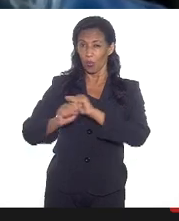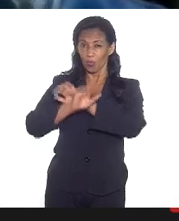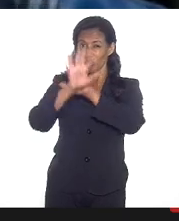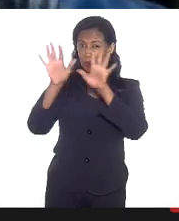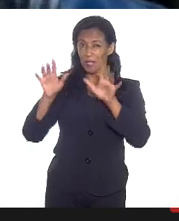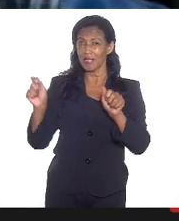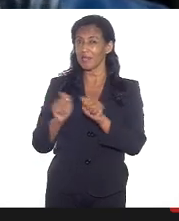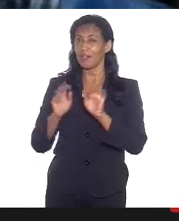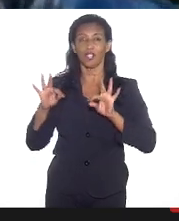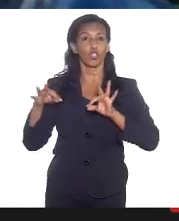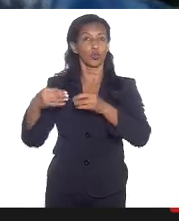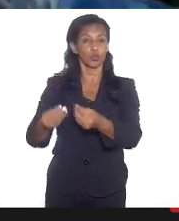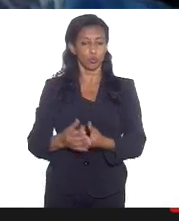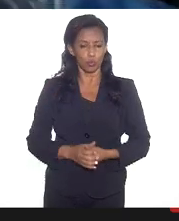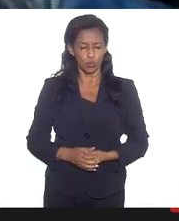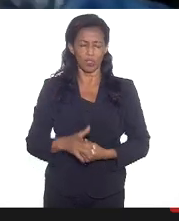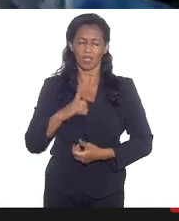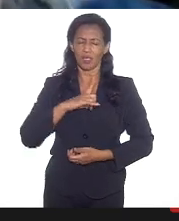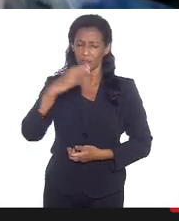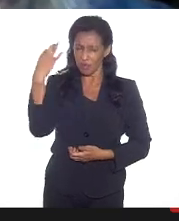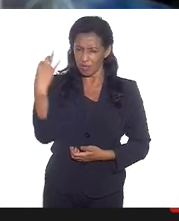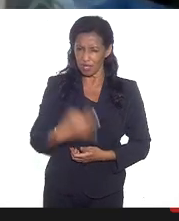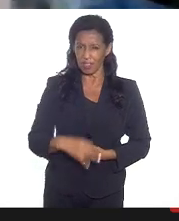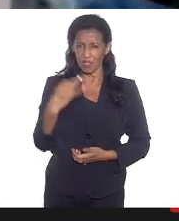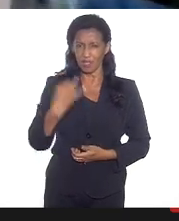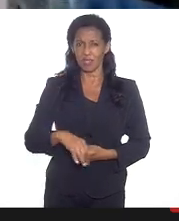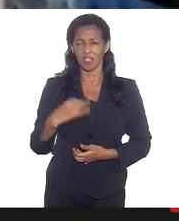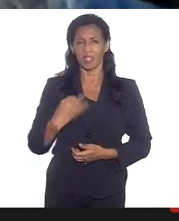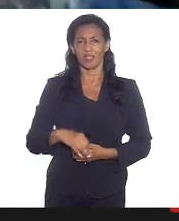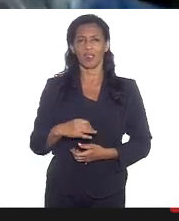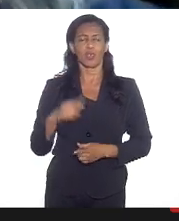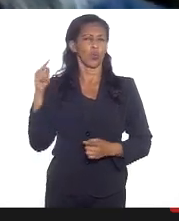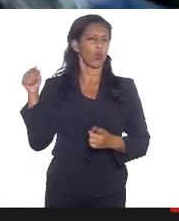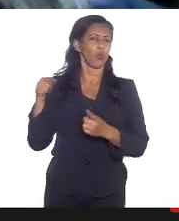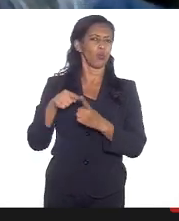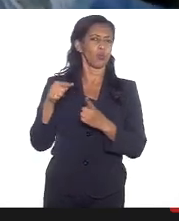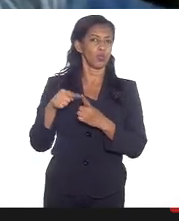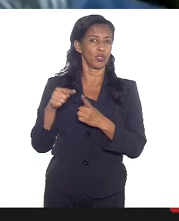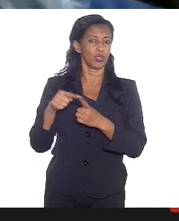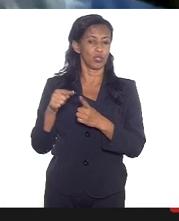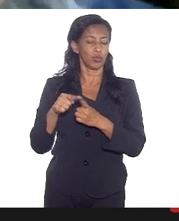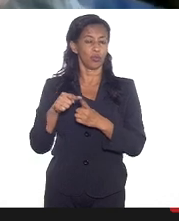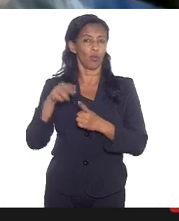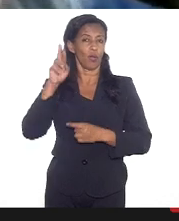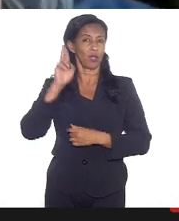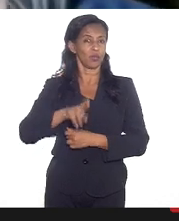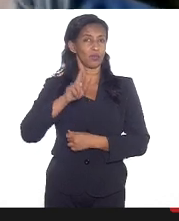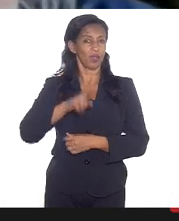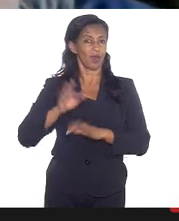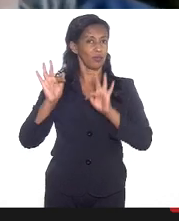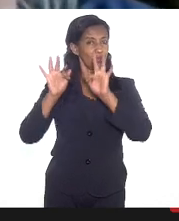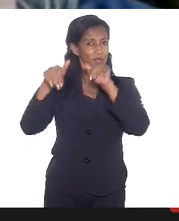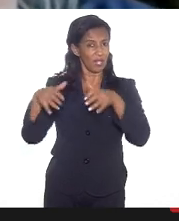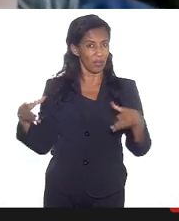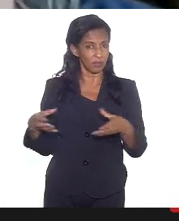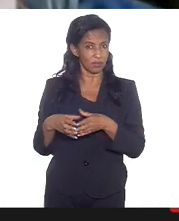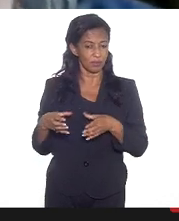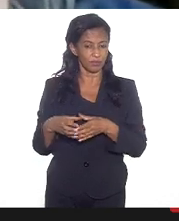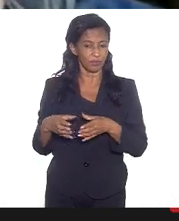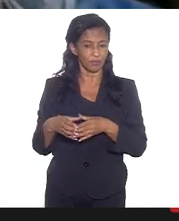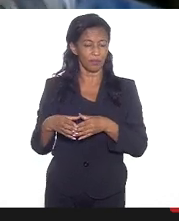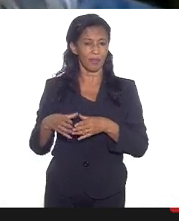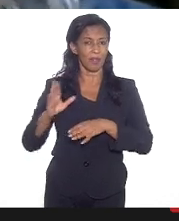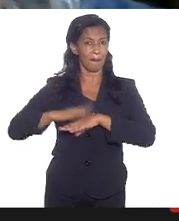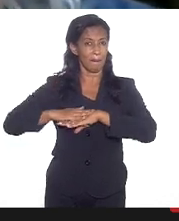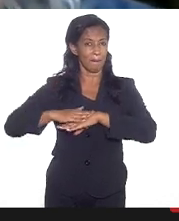tudo. Tenho certeza absoluta que o grande objetivo, o grande resultado final dessa comissão,